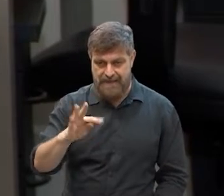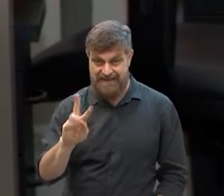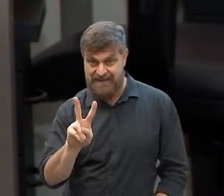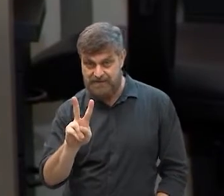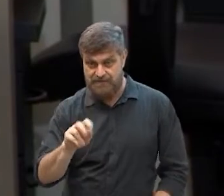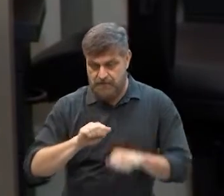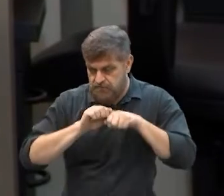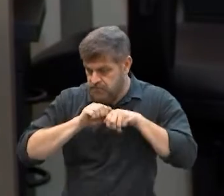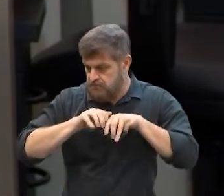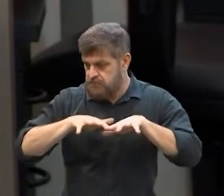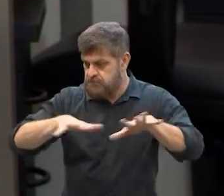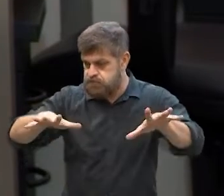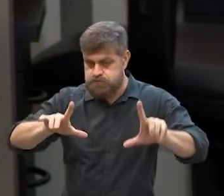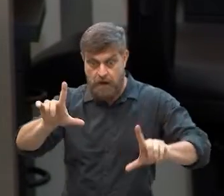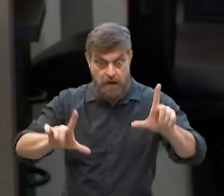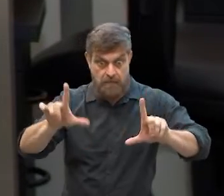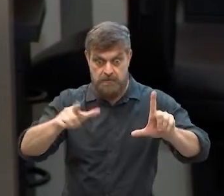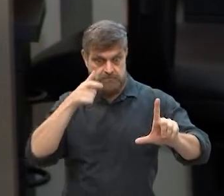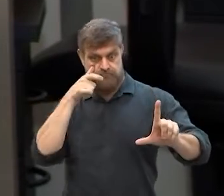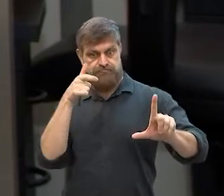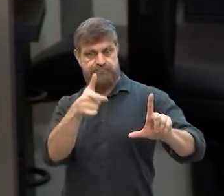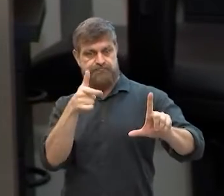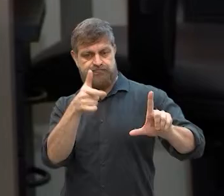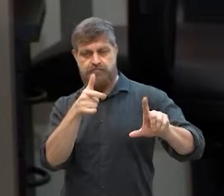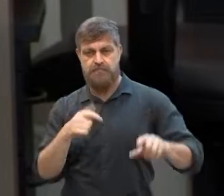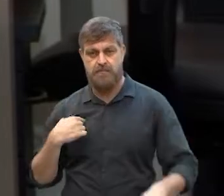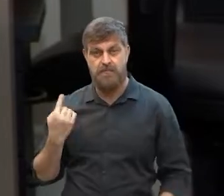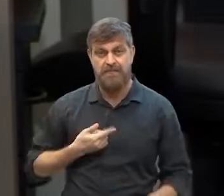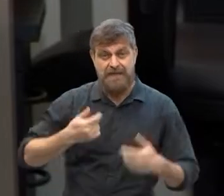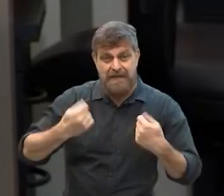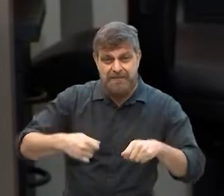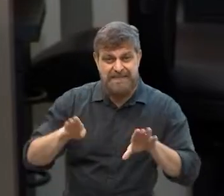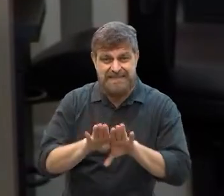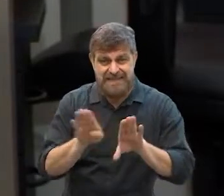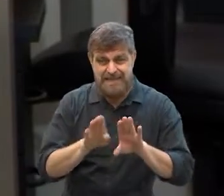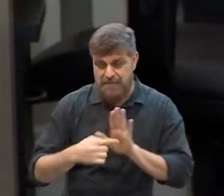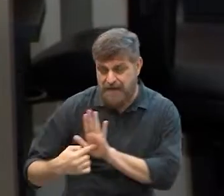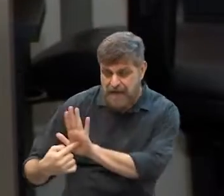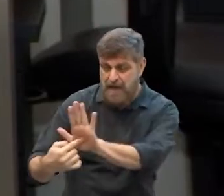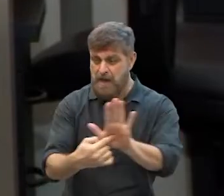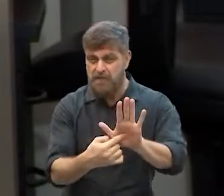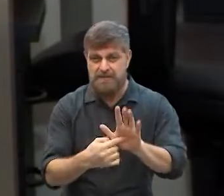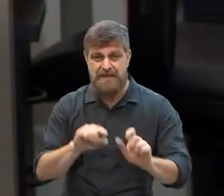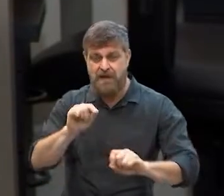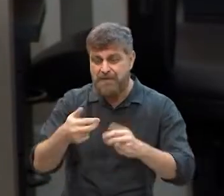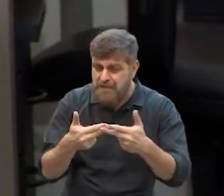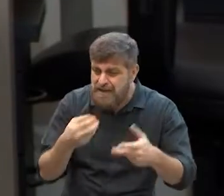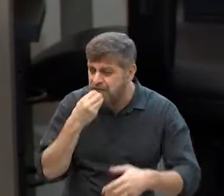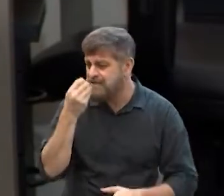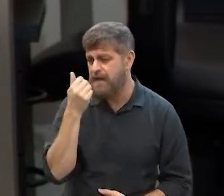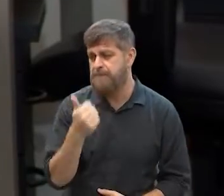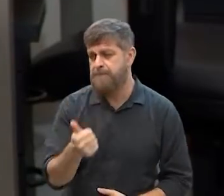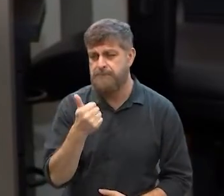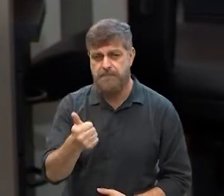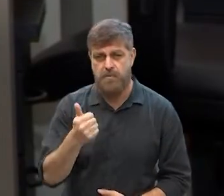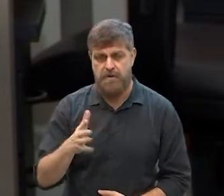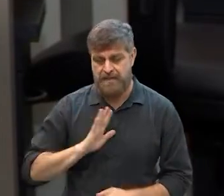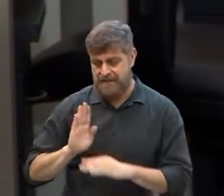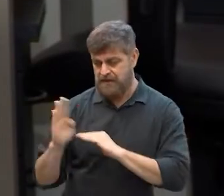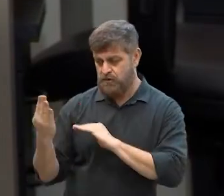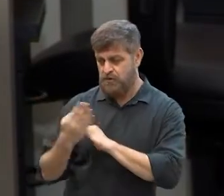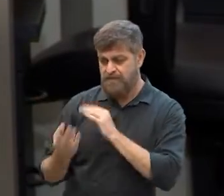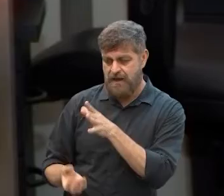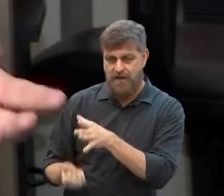visibilidade. E a gente precisa também dar visibilidade a muita coisa boa que acontece nos